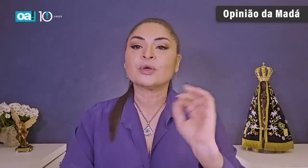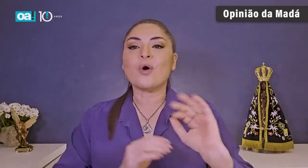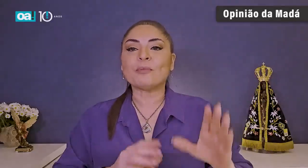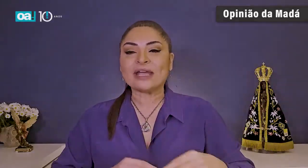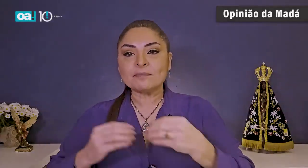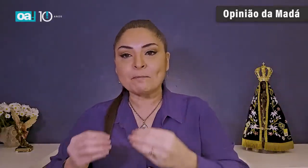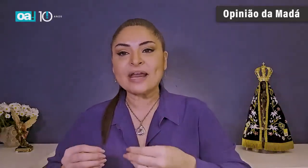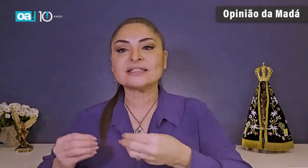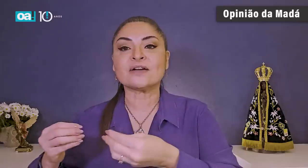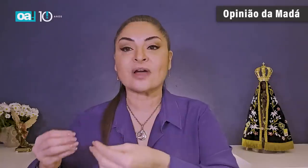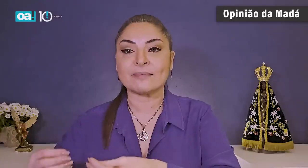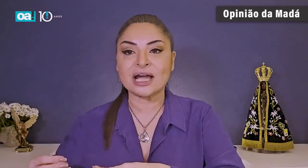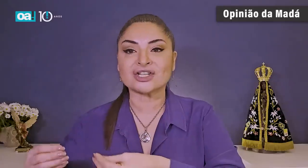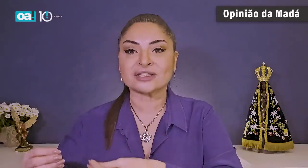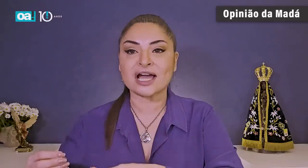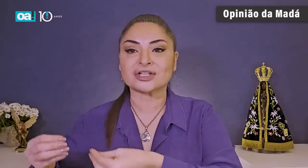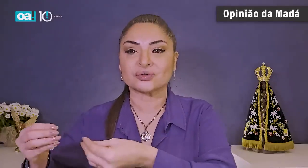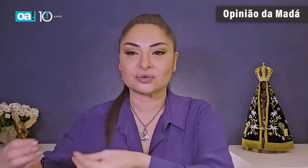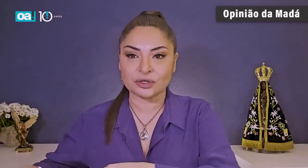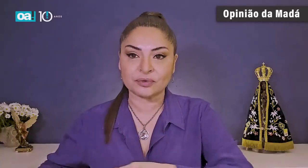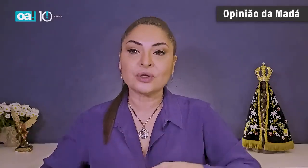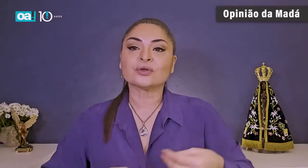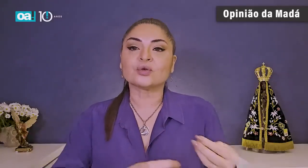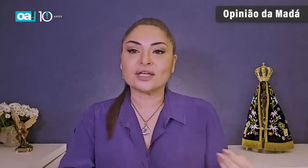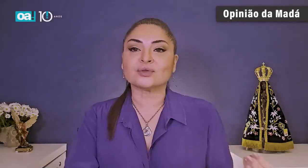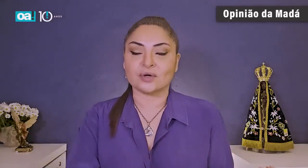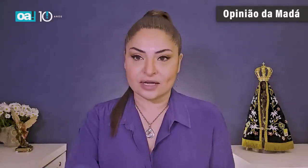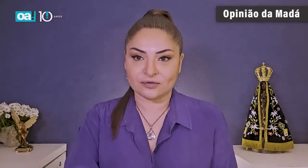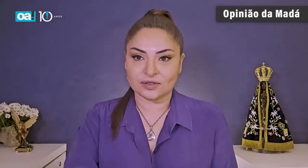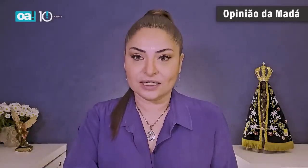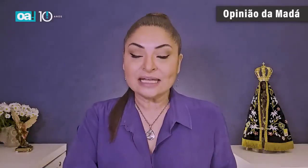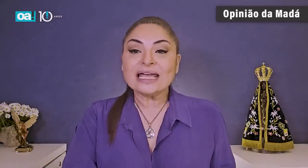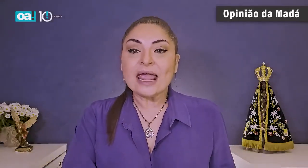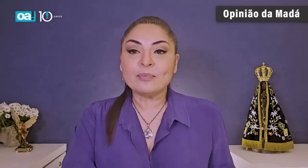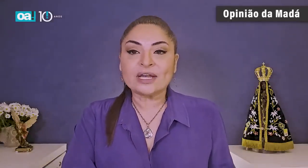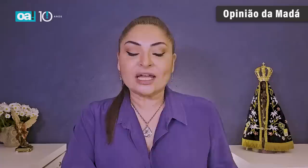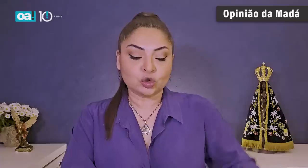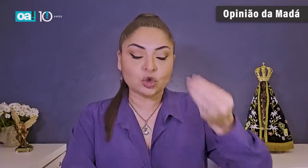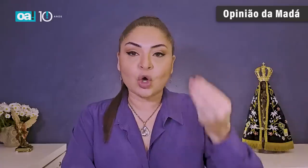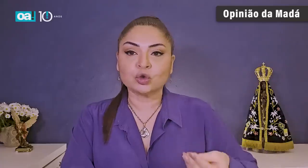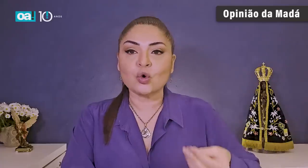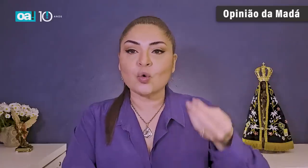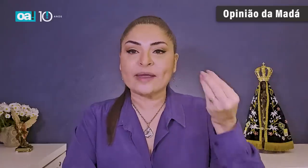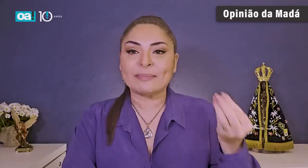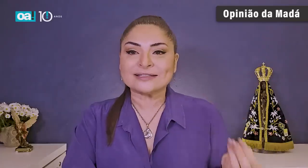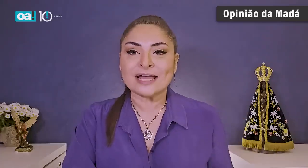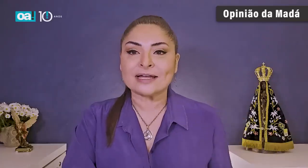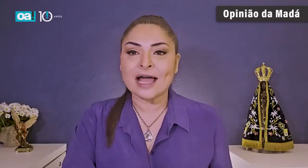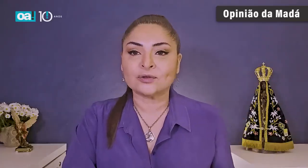Trump ou porque a imprensa fala mais de taxas do Trump do que do IOF. É porque todo